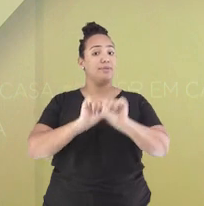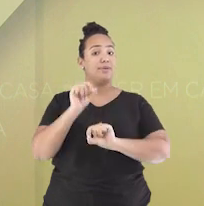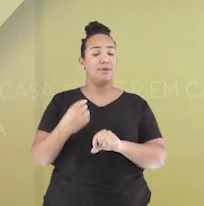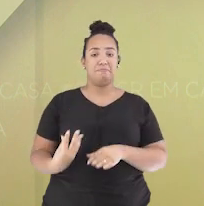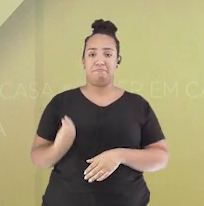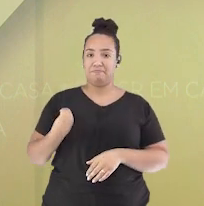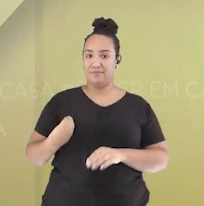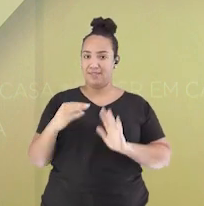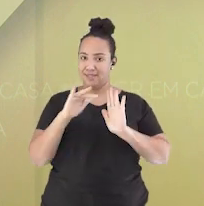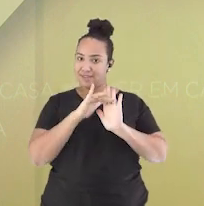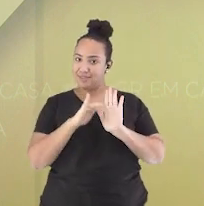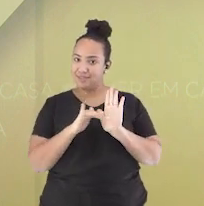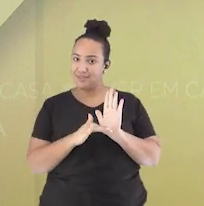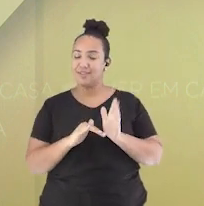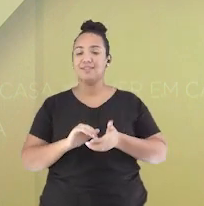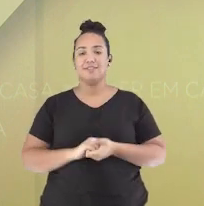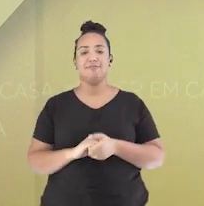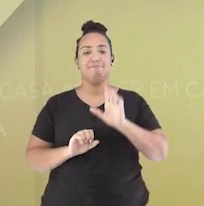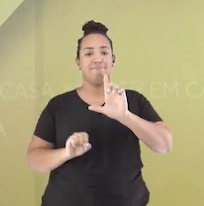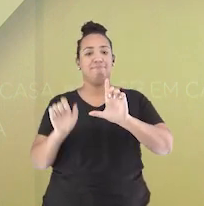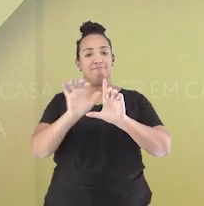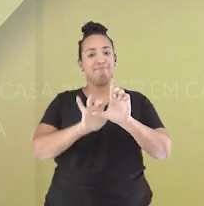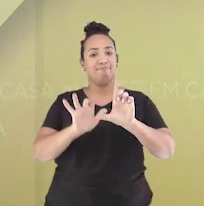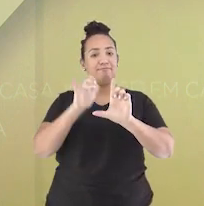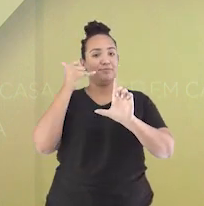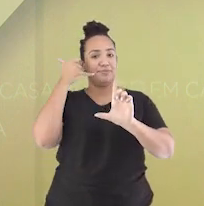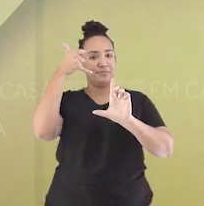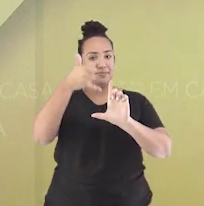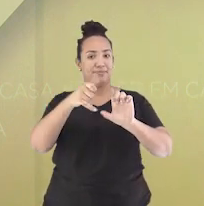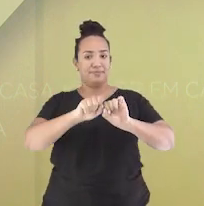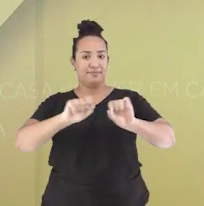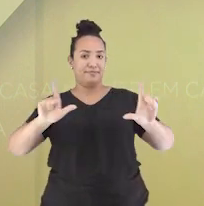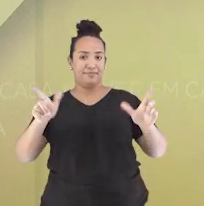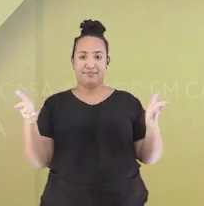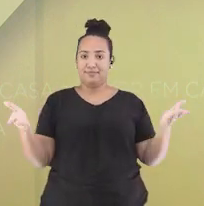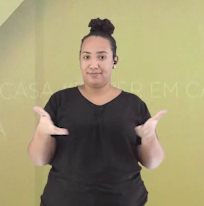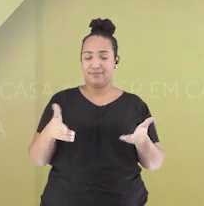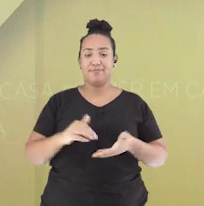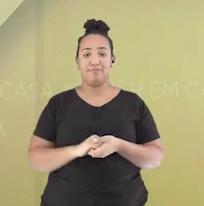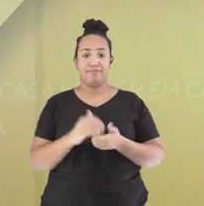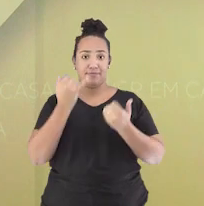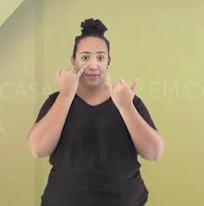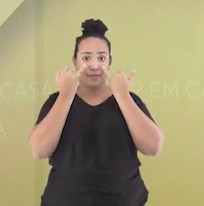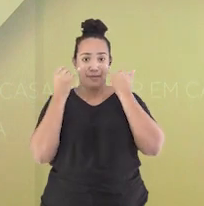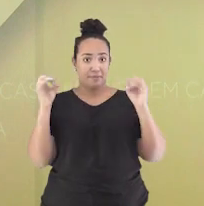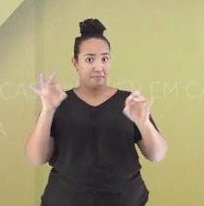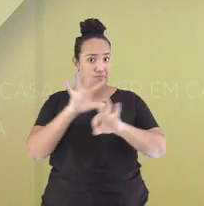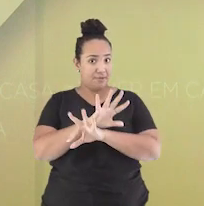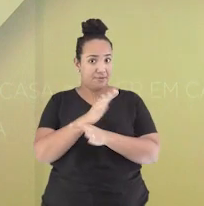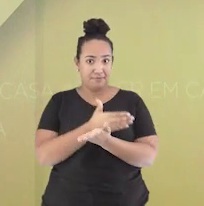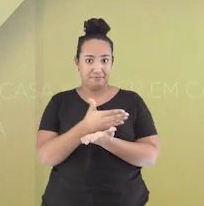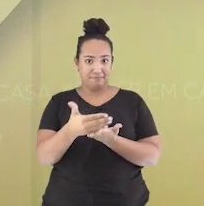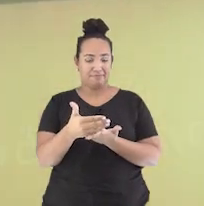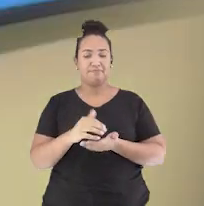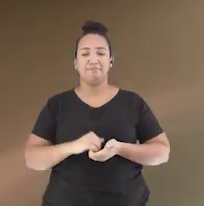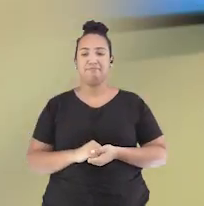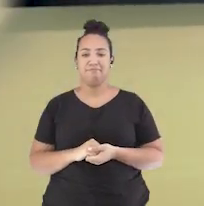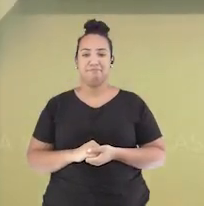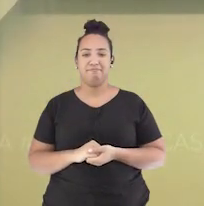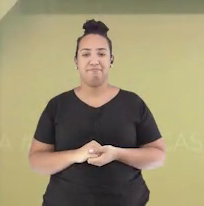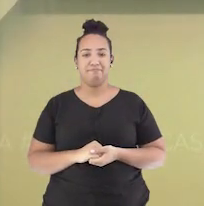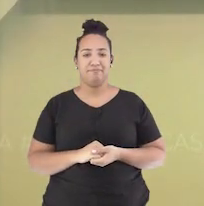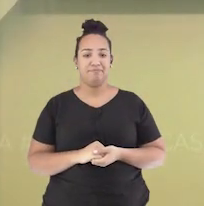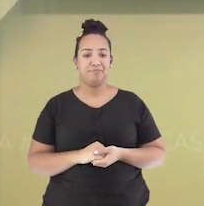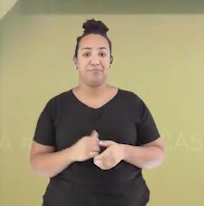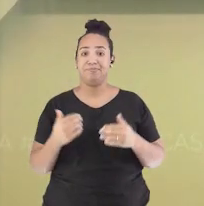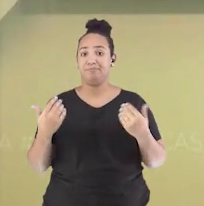hoje, hein? É só apontar o celular para o QR Code que está aparecendo aí na sua tela. Informações dadas, vamos à aula?